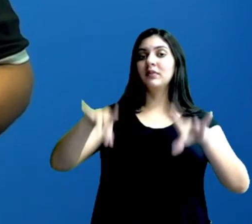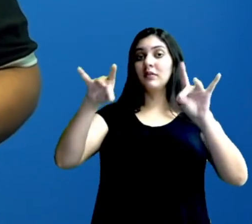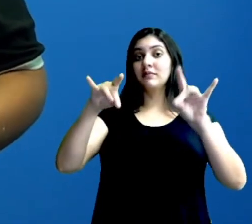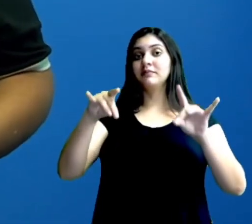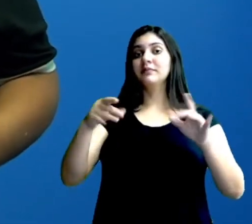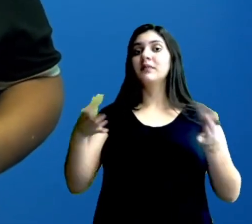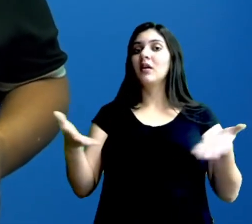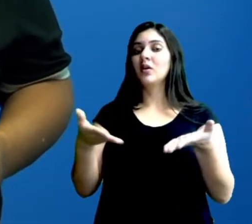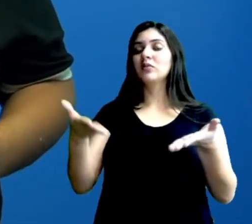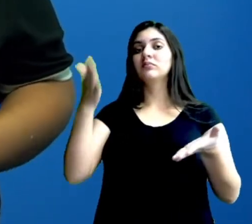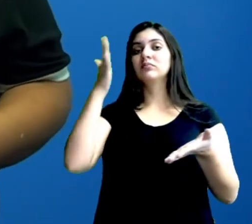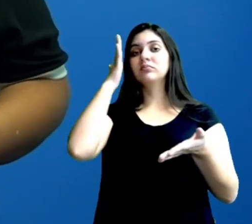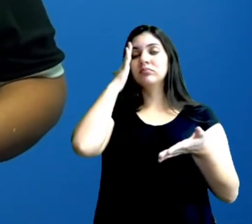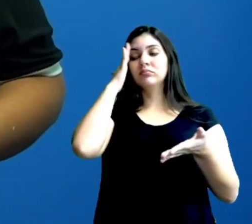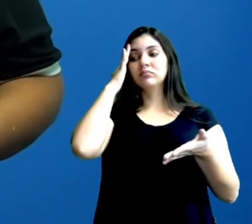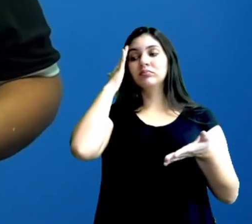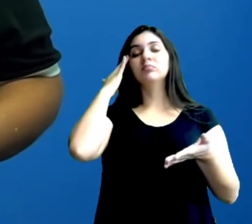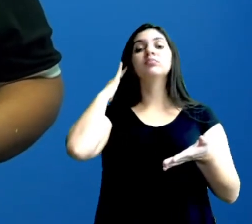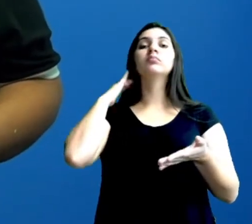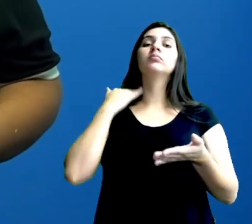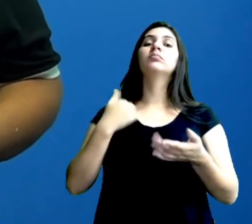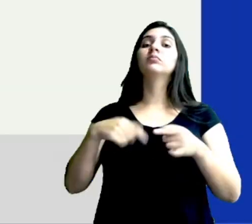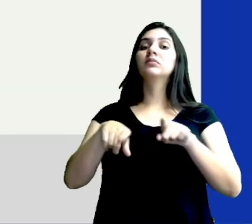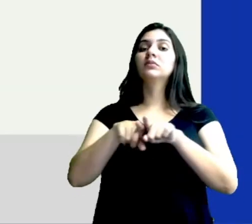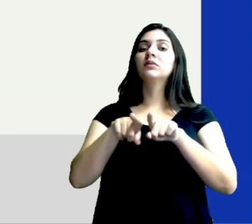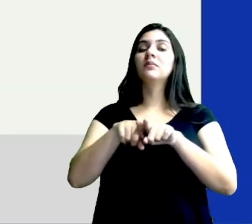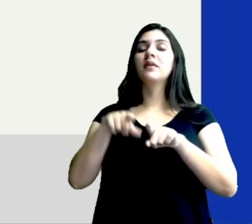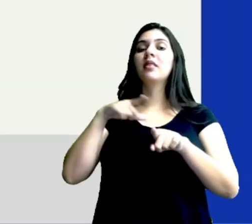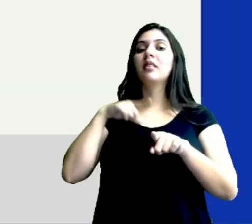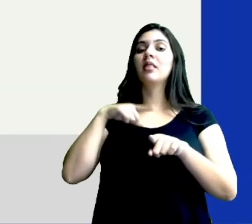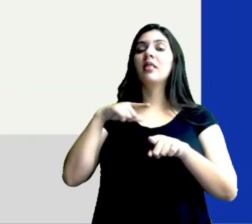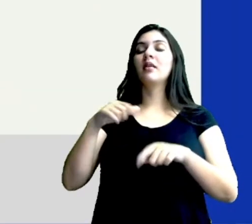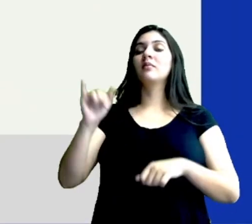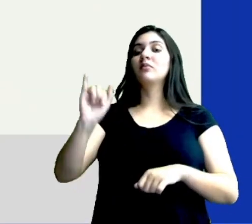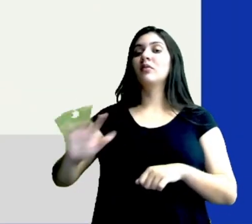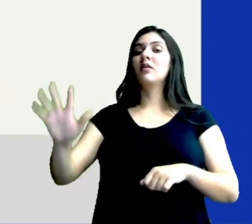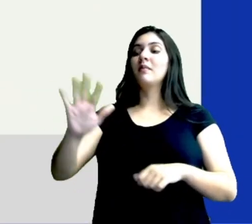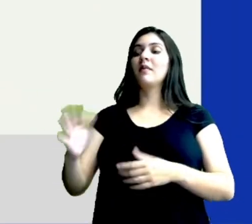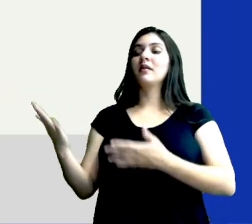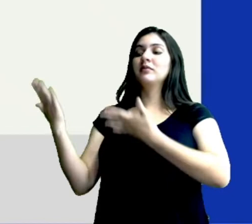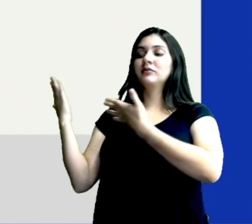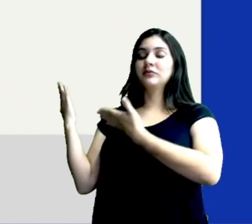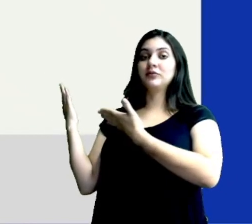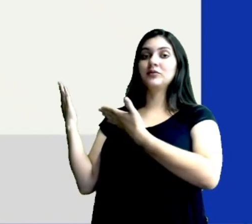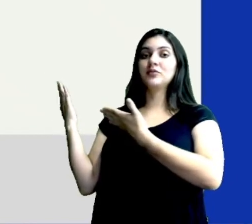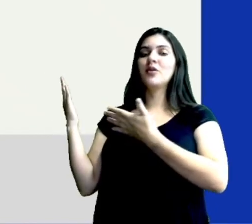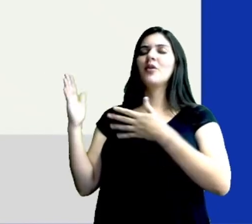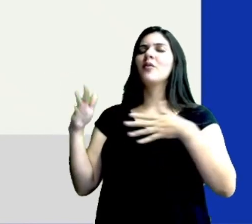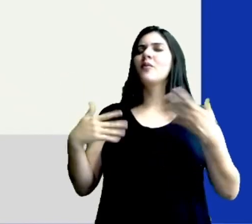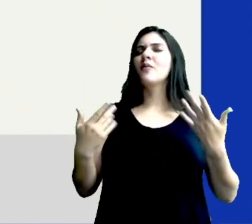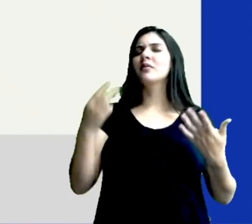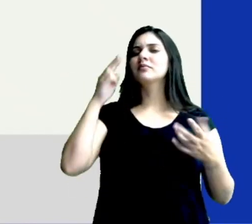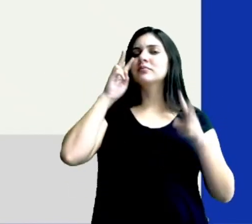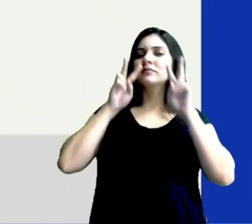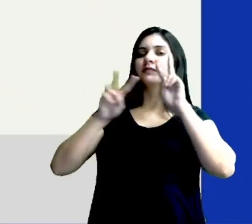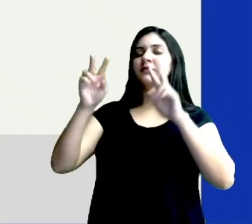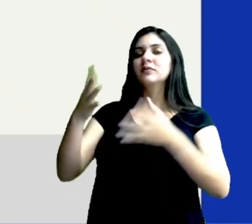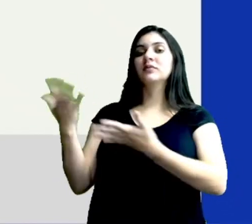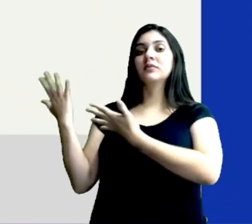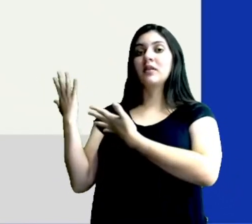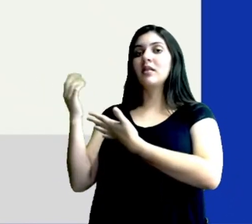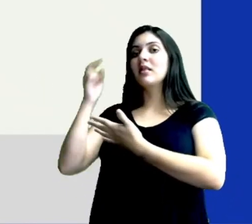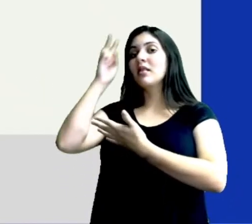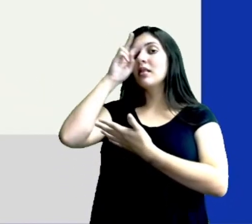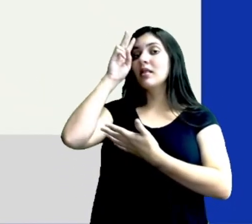entender. Também temos essa figurinha que você vai colocar na tela também. Vê só, quando você olha ela, você lembra de quê? Os